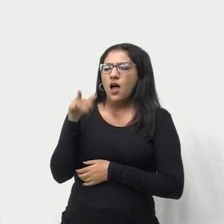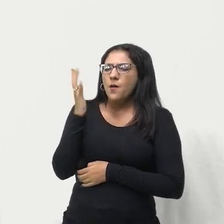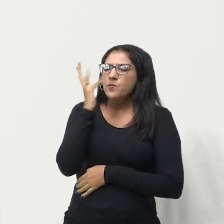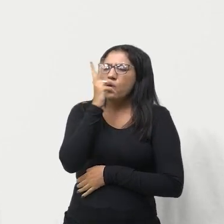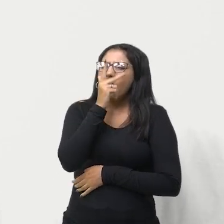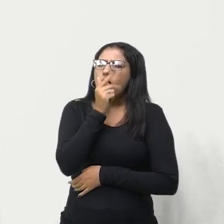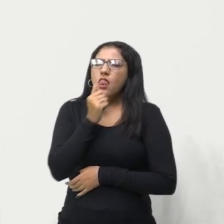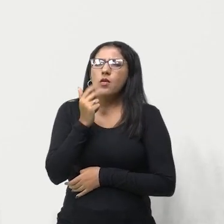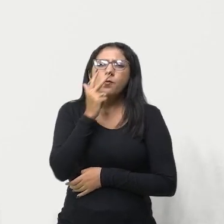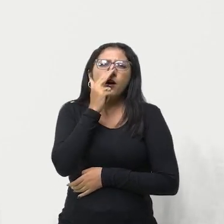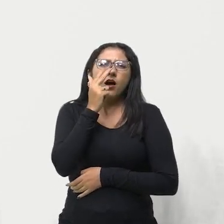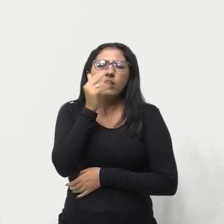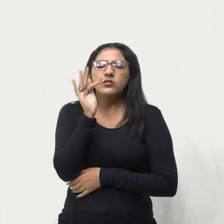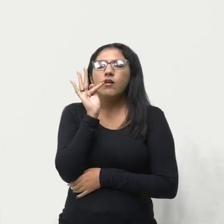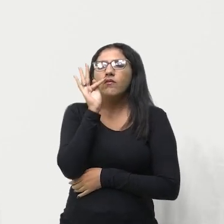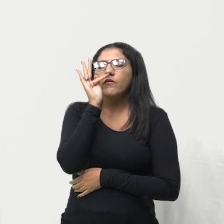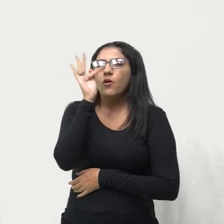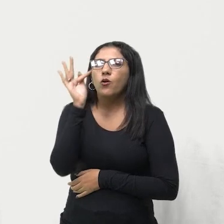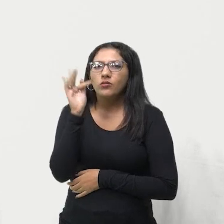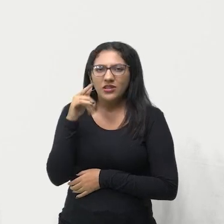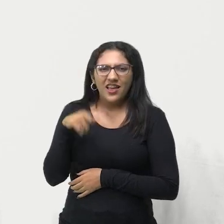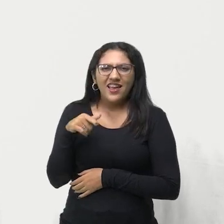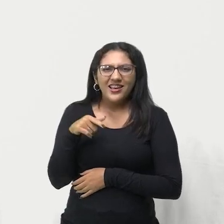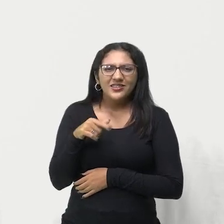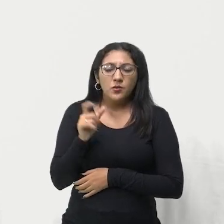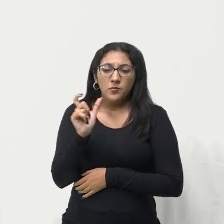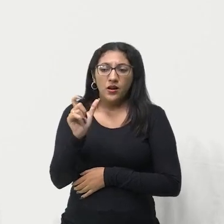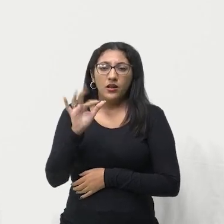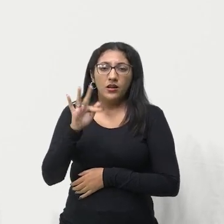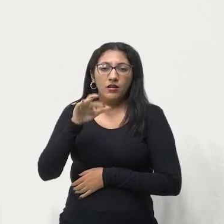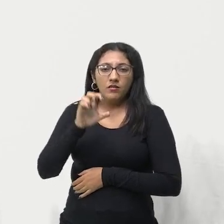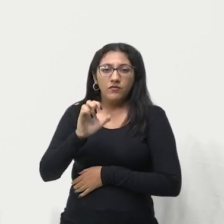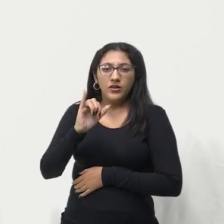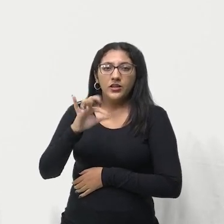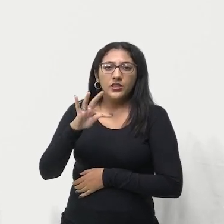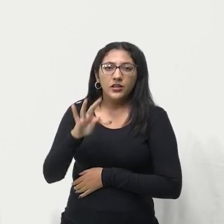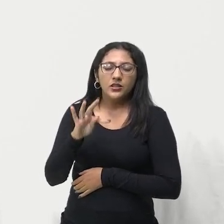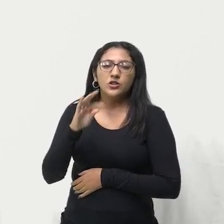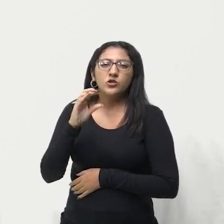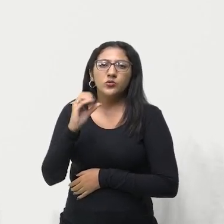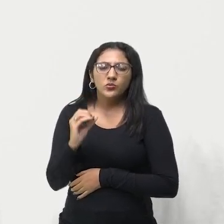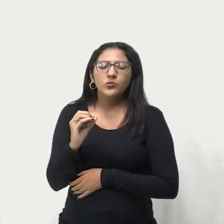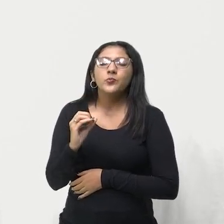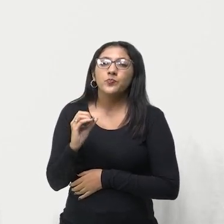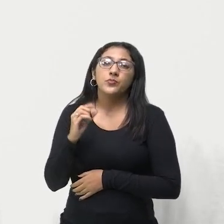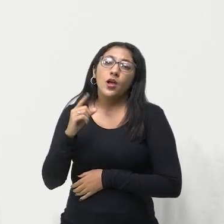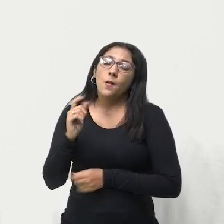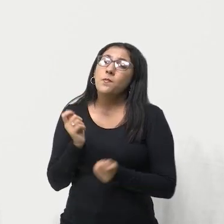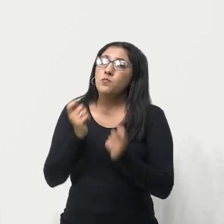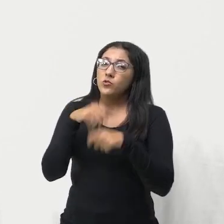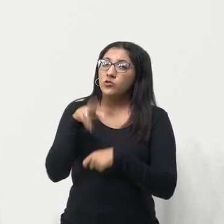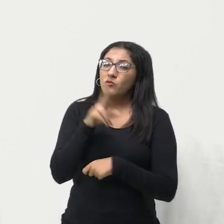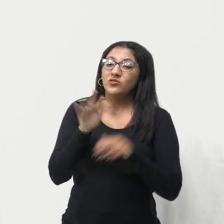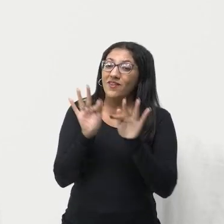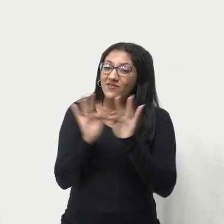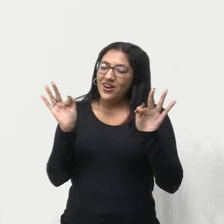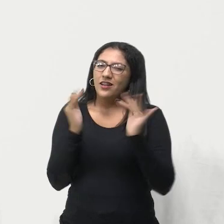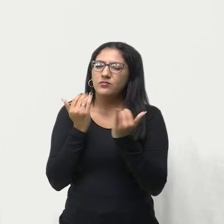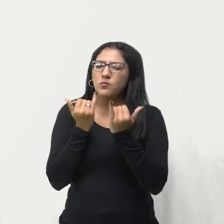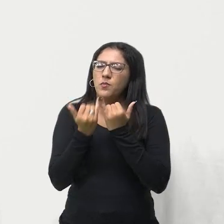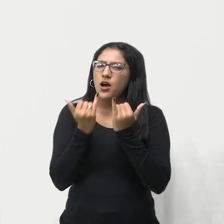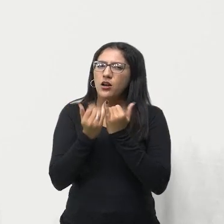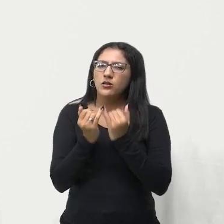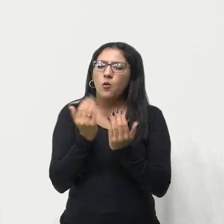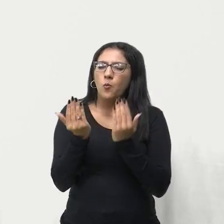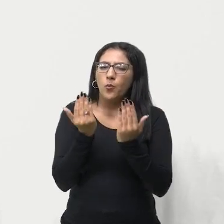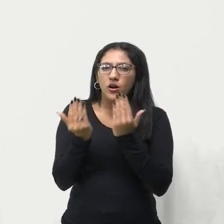dizer assim, uma flor. Essa palavrinha feito no cotidiano é também utilizado para comparar uma coisa a outra, tá